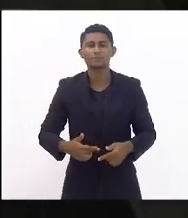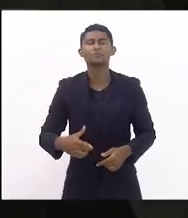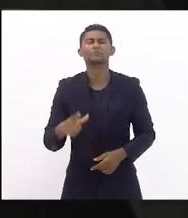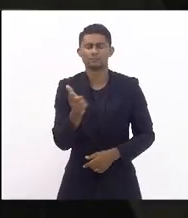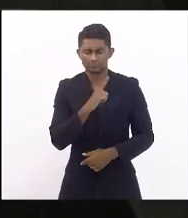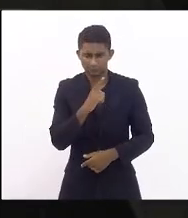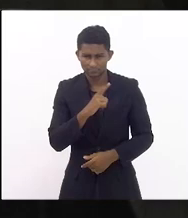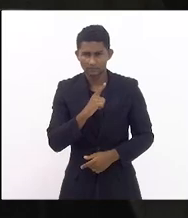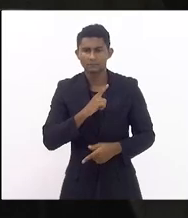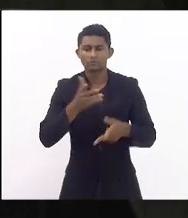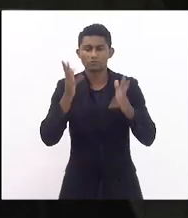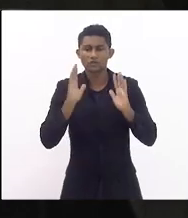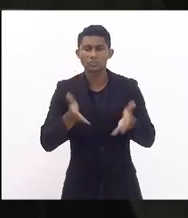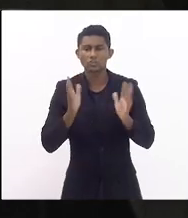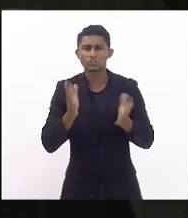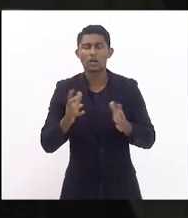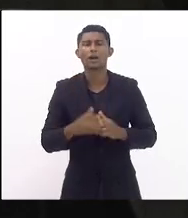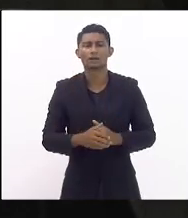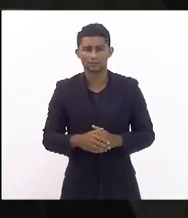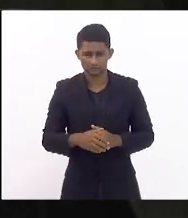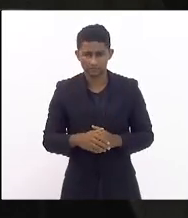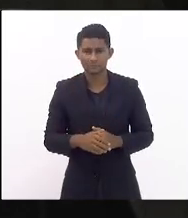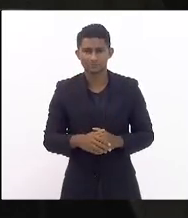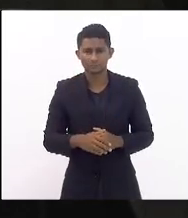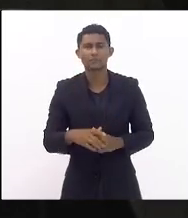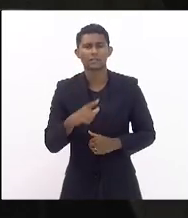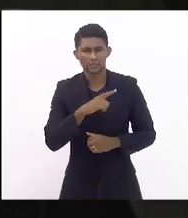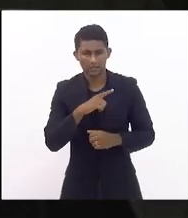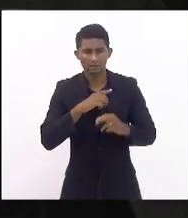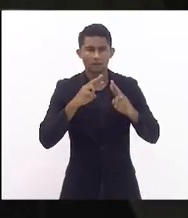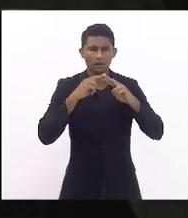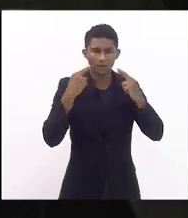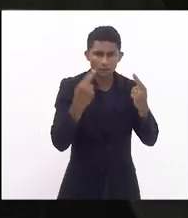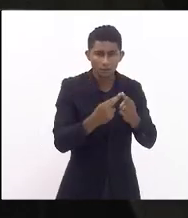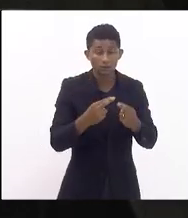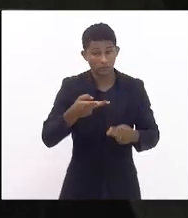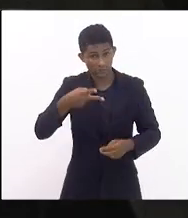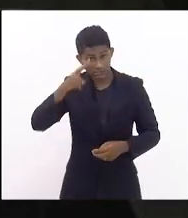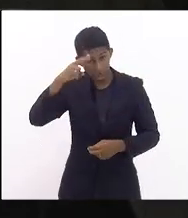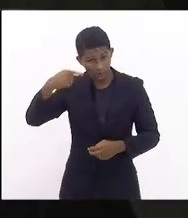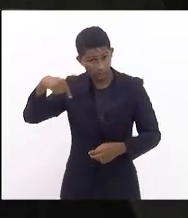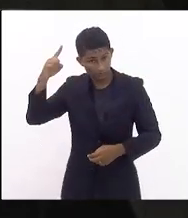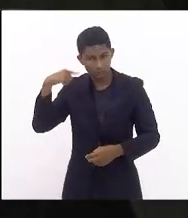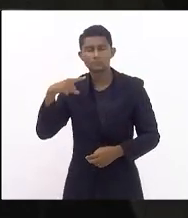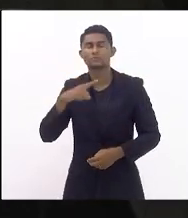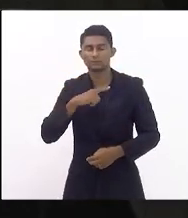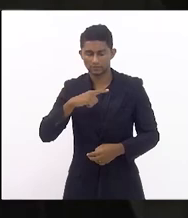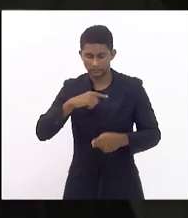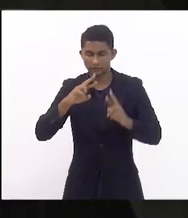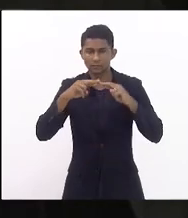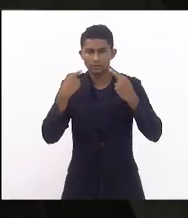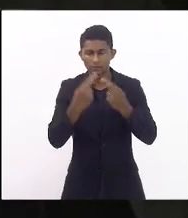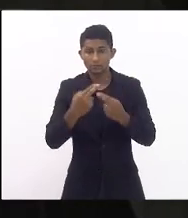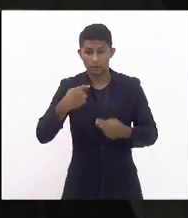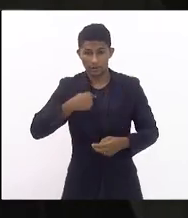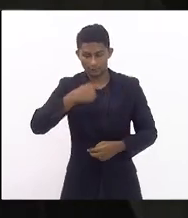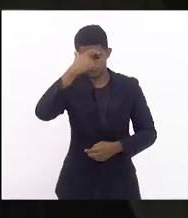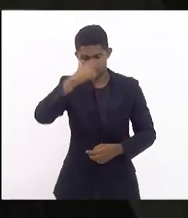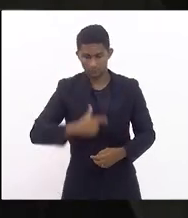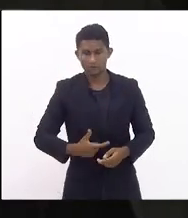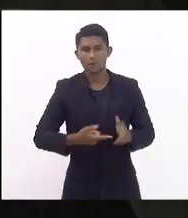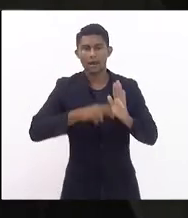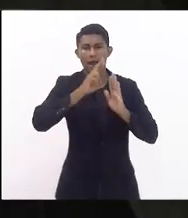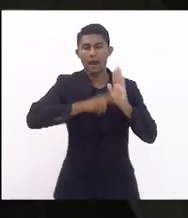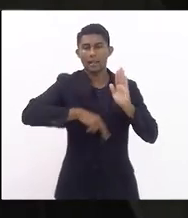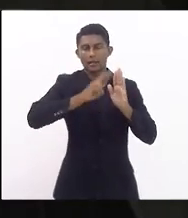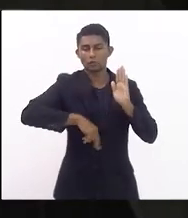acontecendo, já começou a fazer as primeiras oitivas, como agora na segunda-feira passada. Eu sou o relator da CPI,